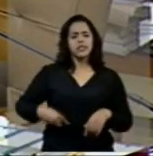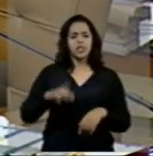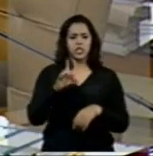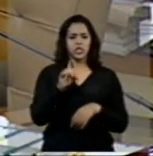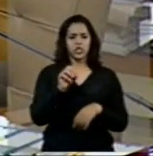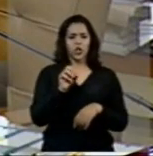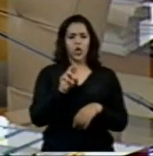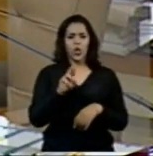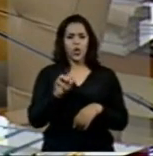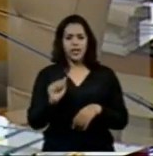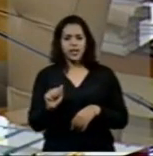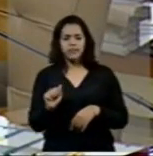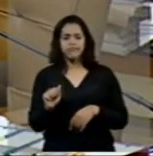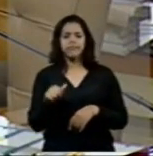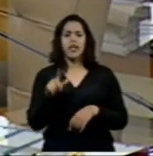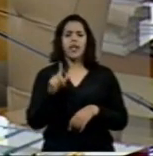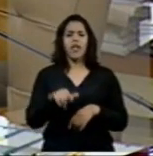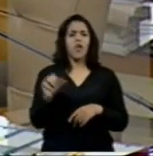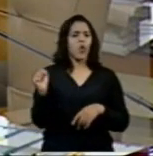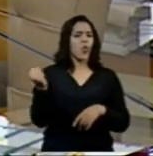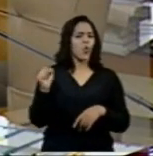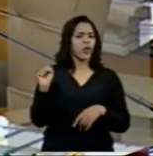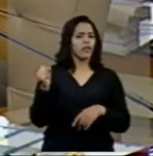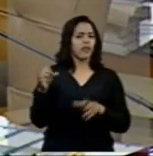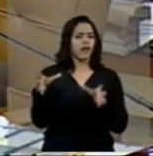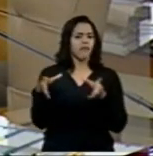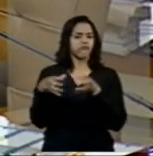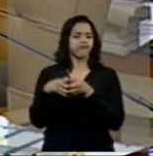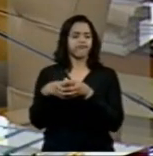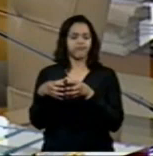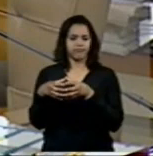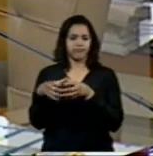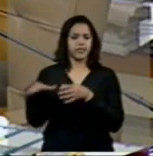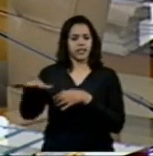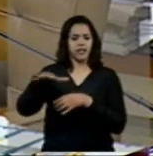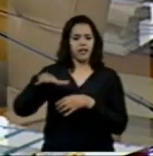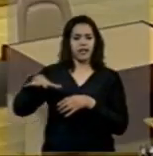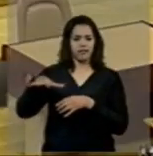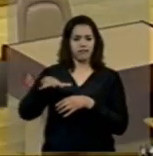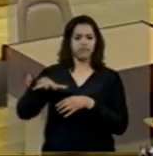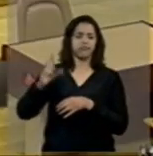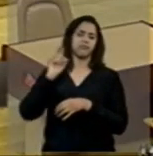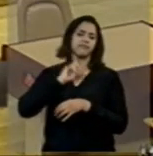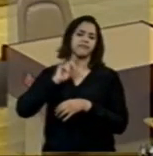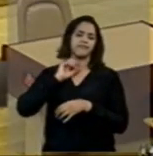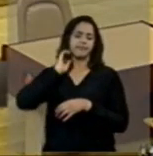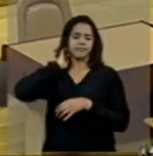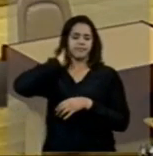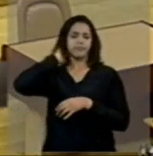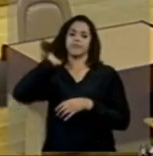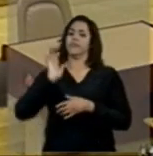que integra a 8ª turma daquela egrégia corte. Eu faria